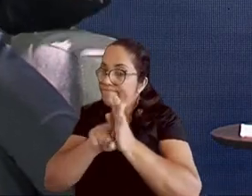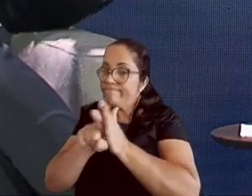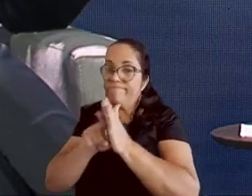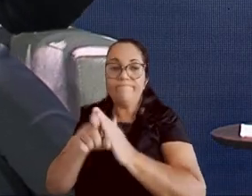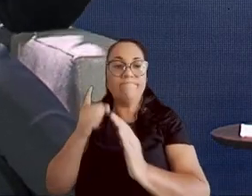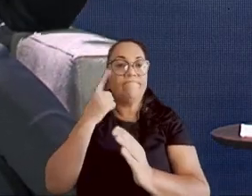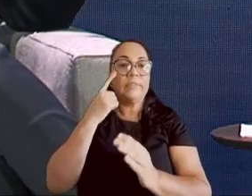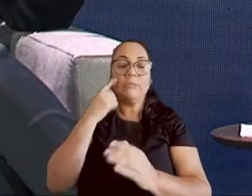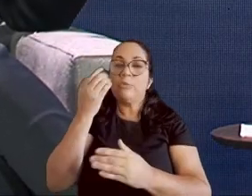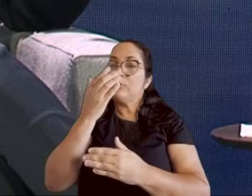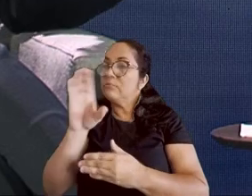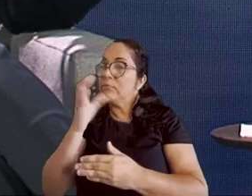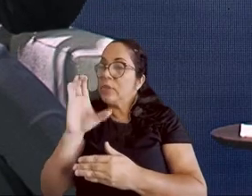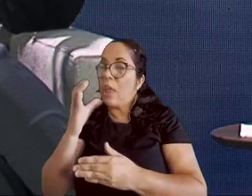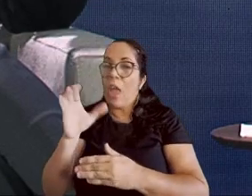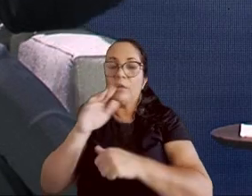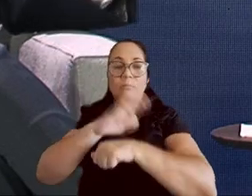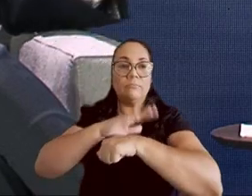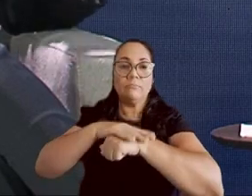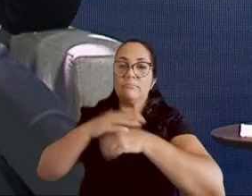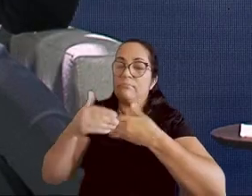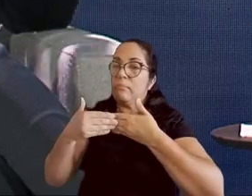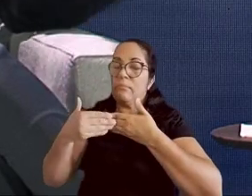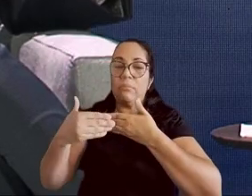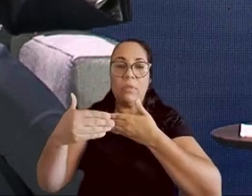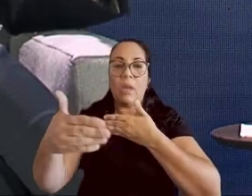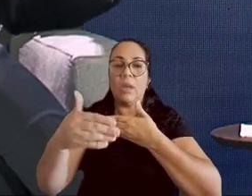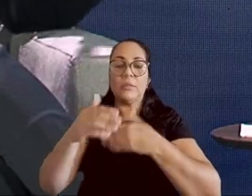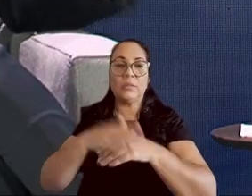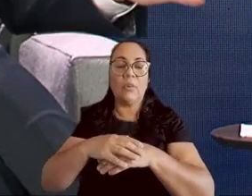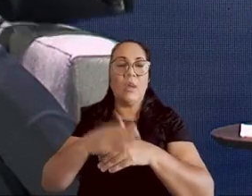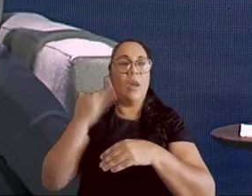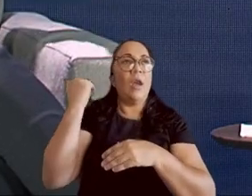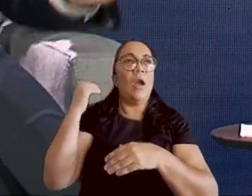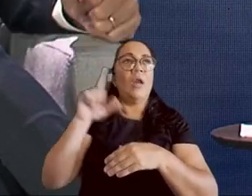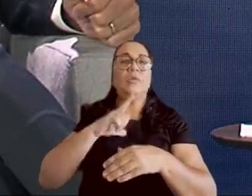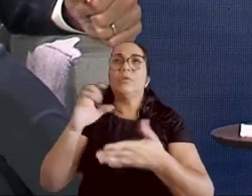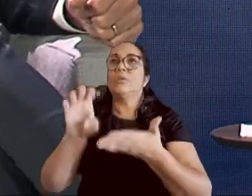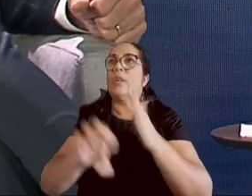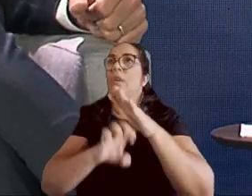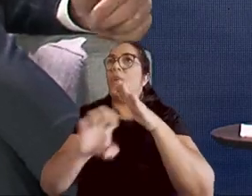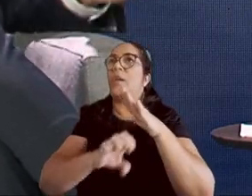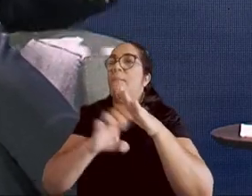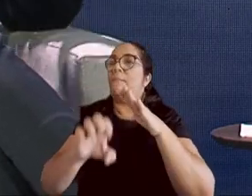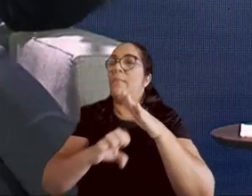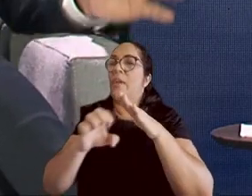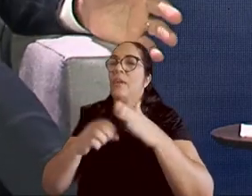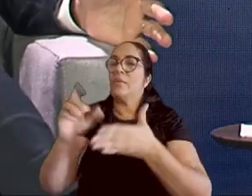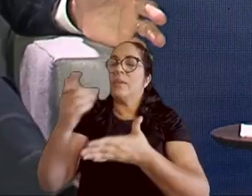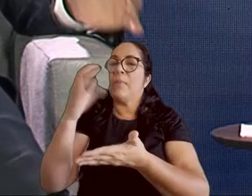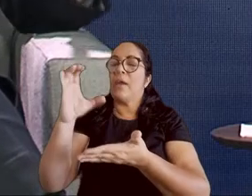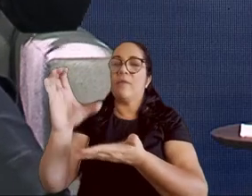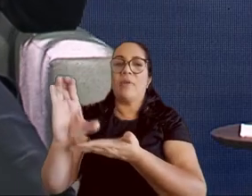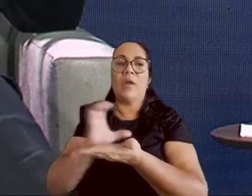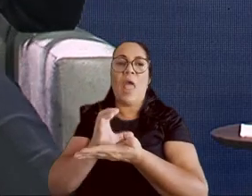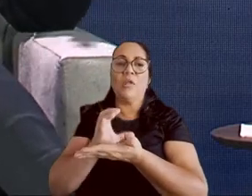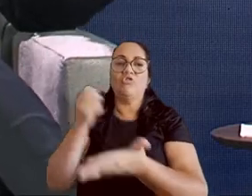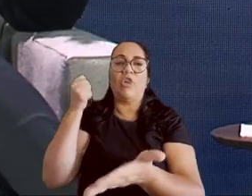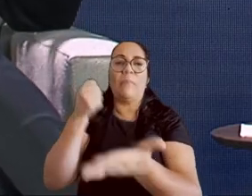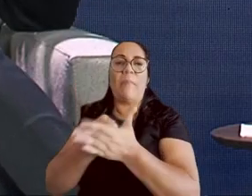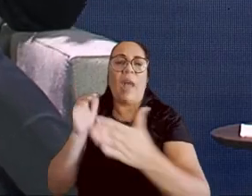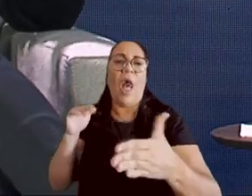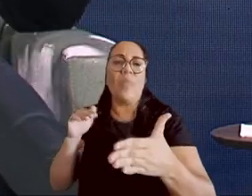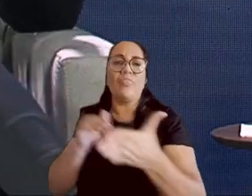não tem mais lá em 15 16 é muito tinha muita empresa que tinha a metade da dívida Vencendo em 12 meses né hoje você tem muito mais empresa